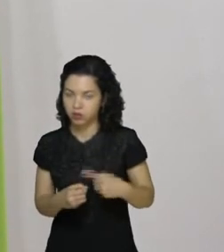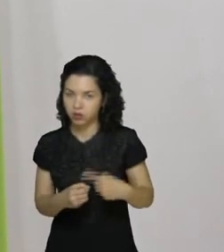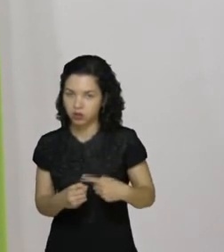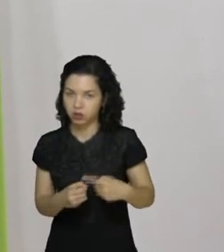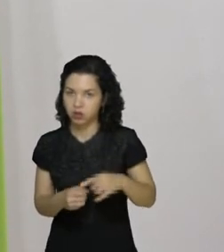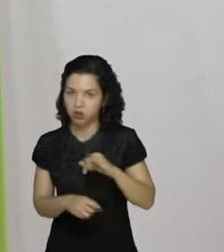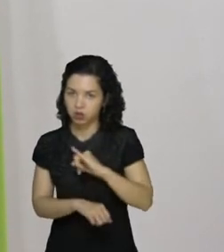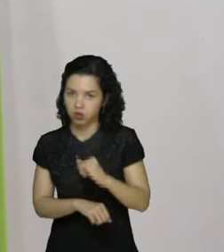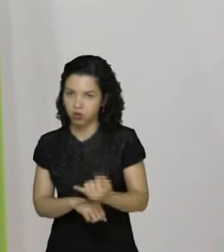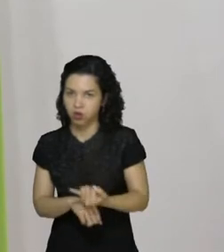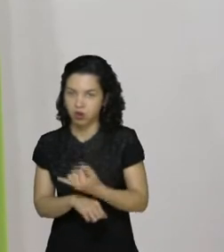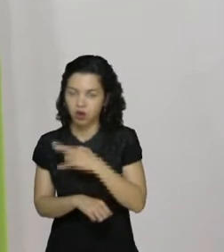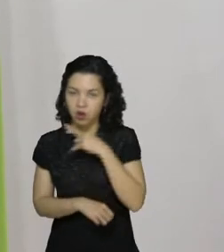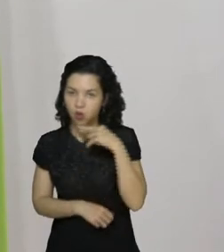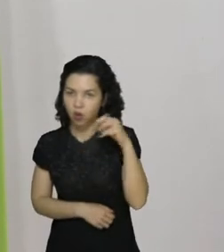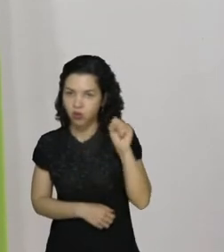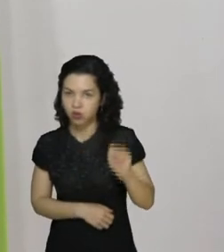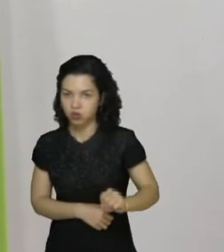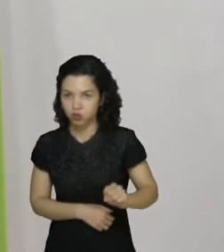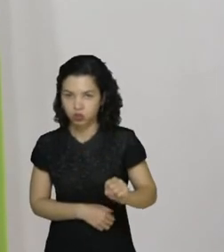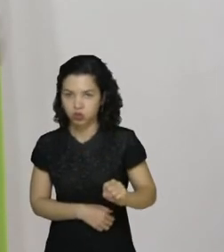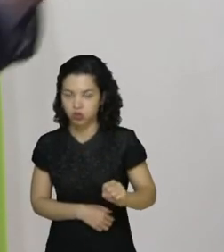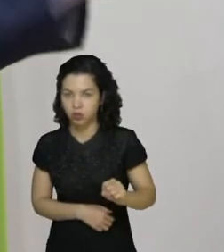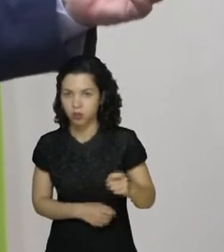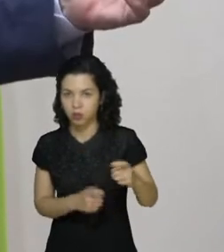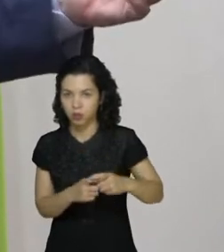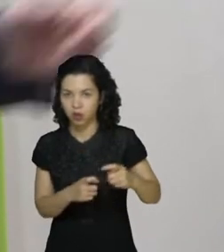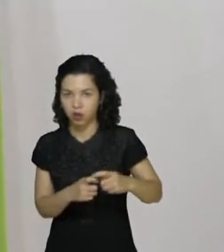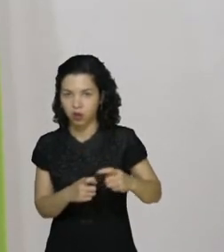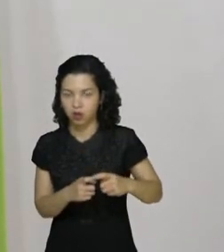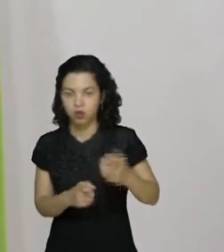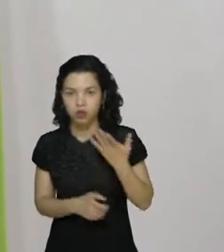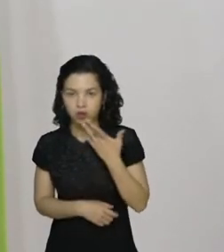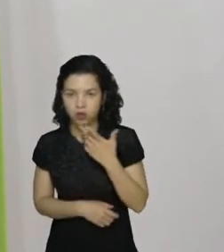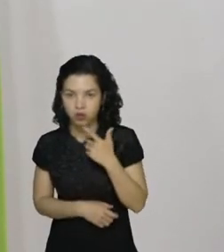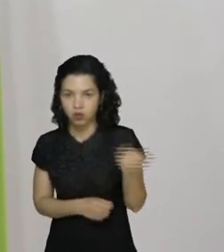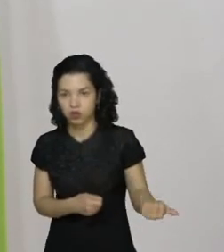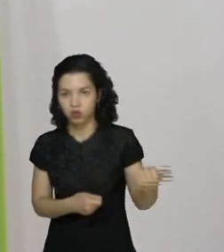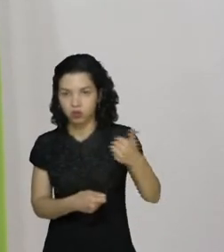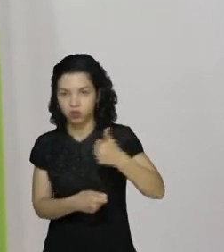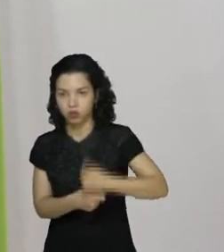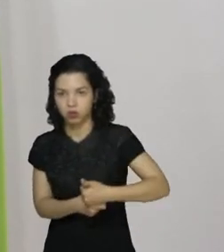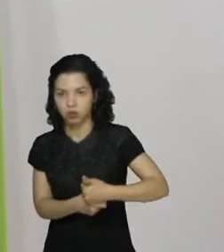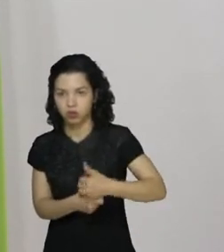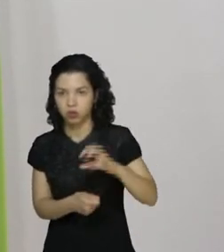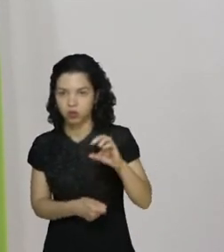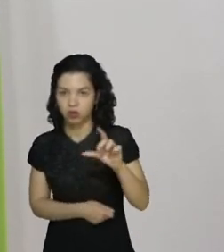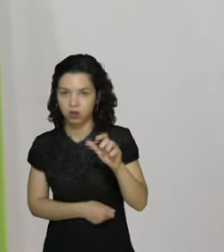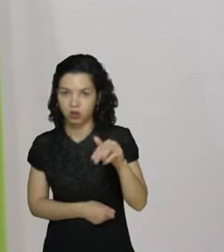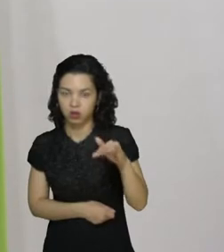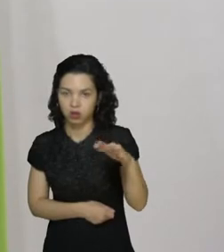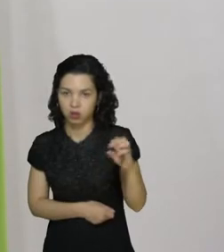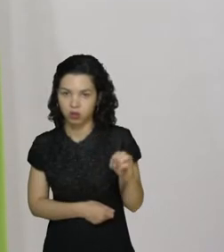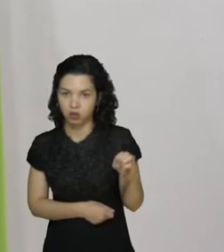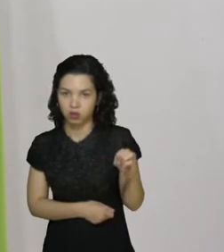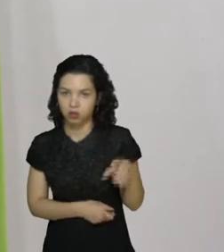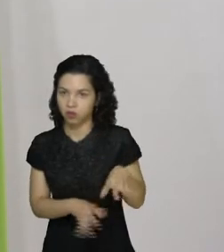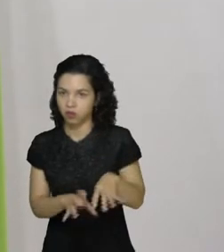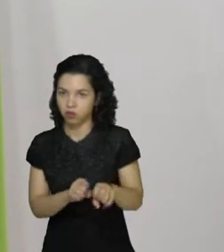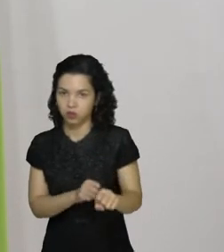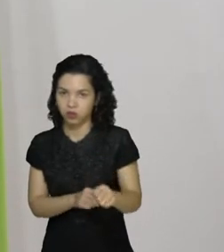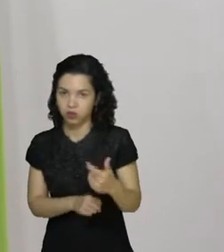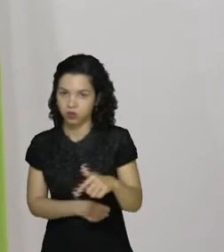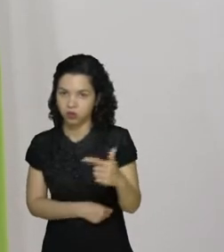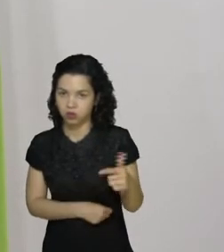do Sul, onde um pediatra está sendo substituído, muitas vezes, por um clínico. E, às vezes, sem formação,